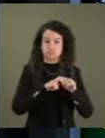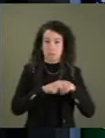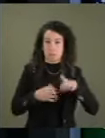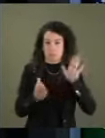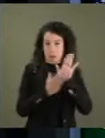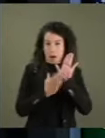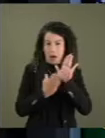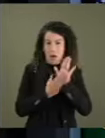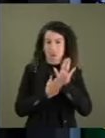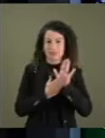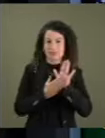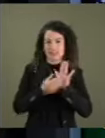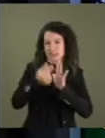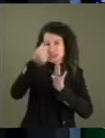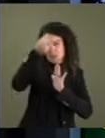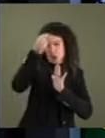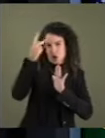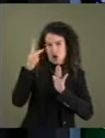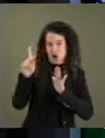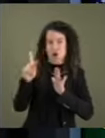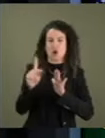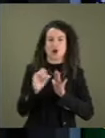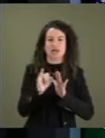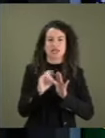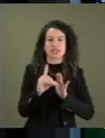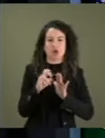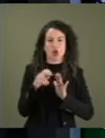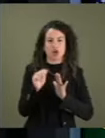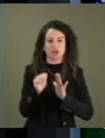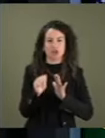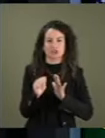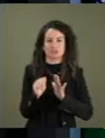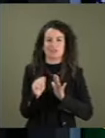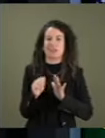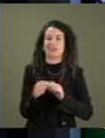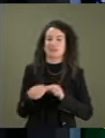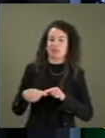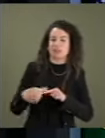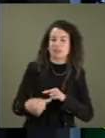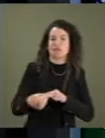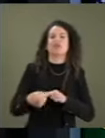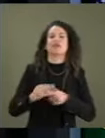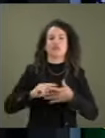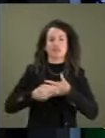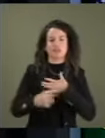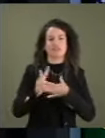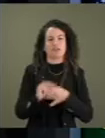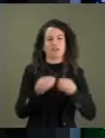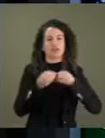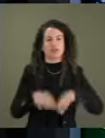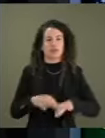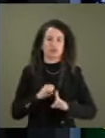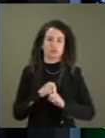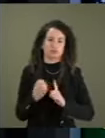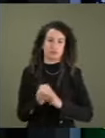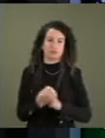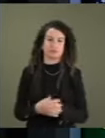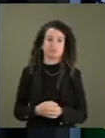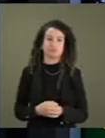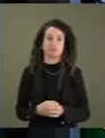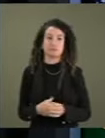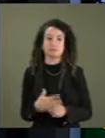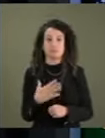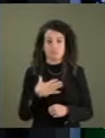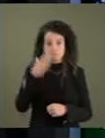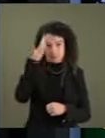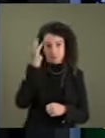ideológica que trará consequências danosas à nossa sociedade. Inclusive, no meu modo de entender, vai